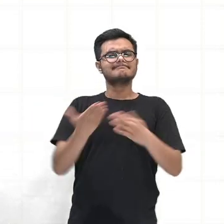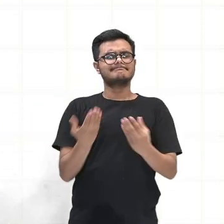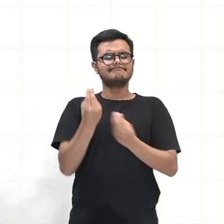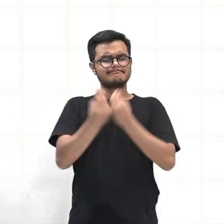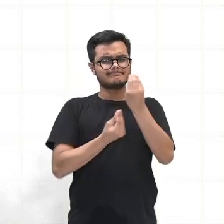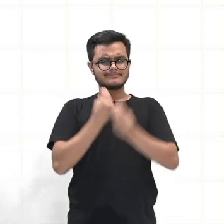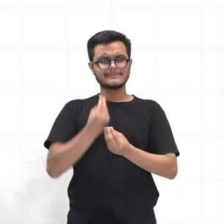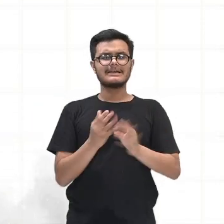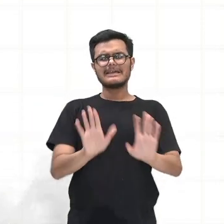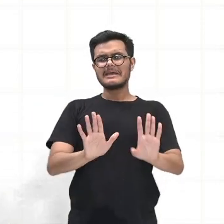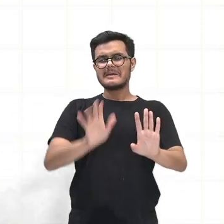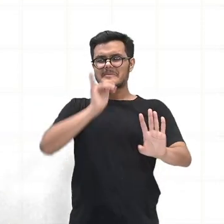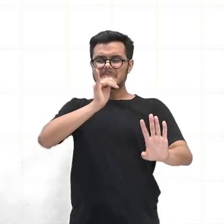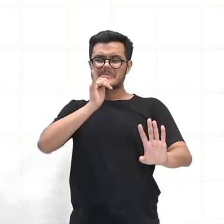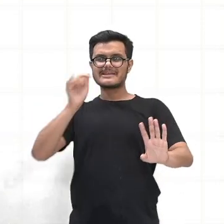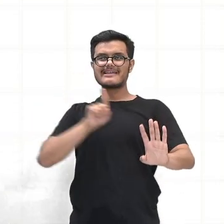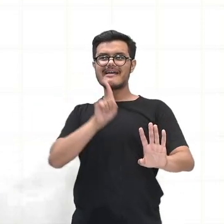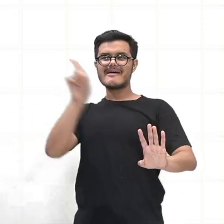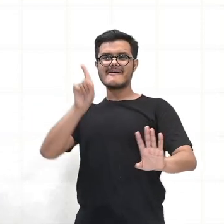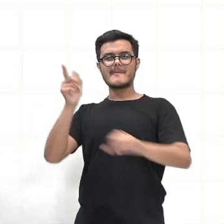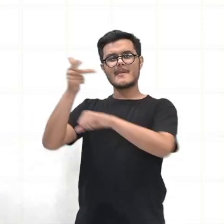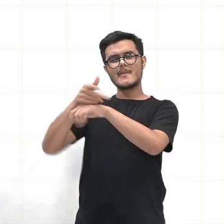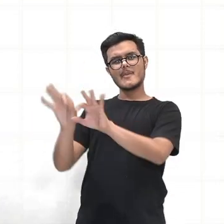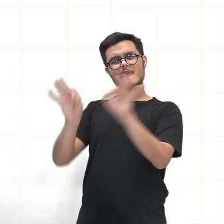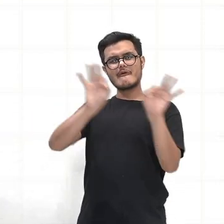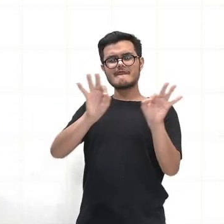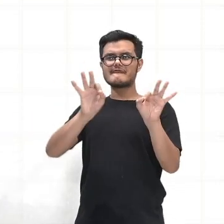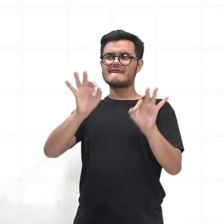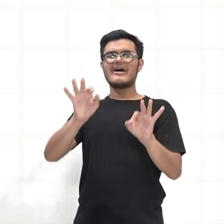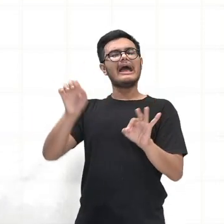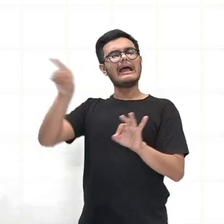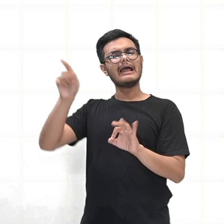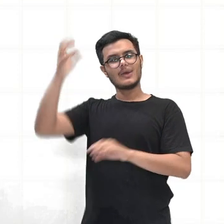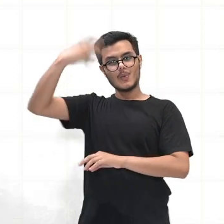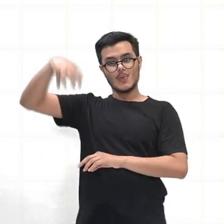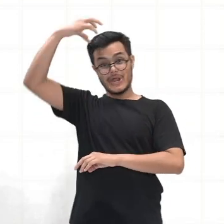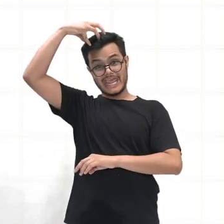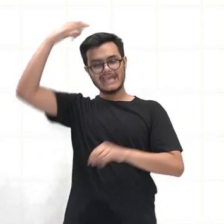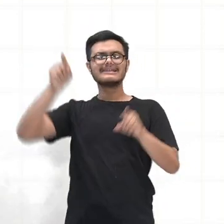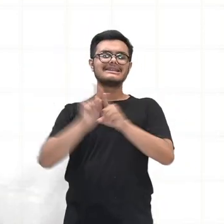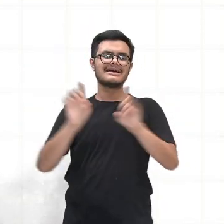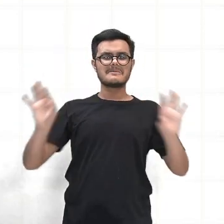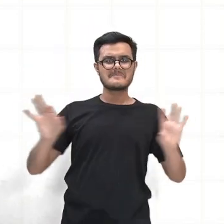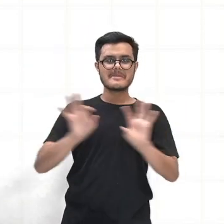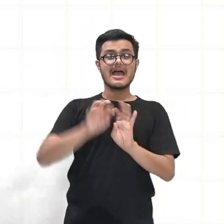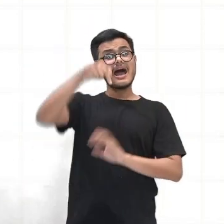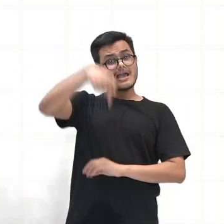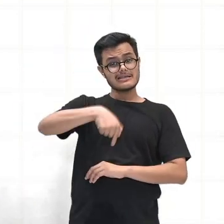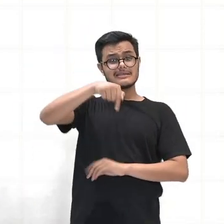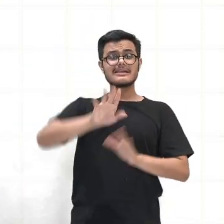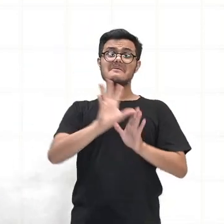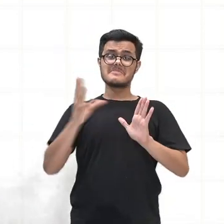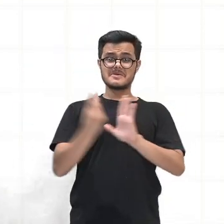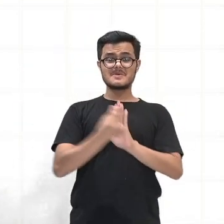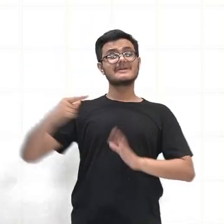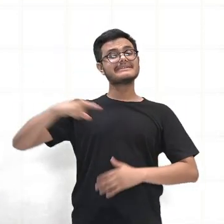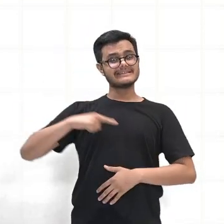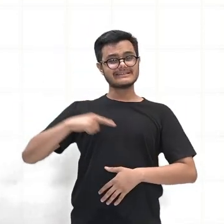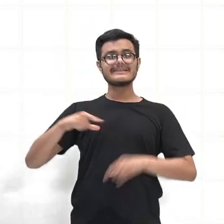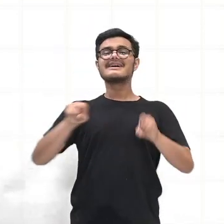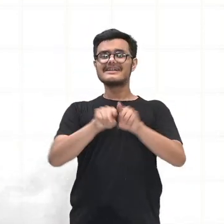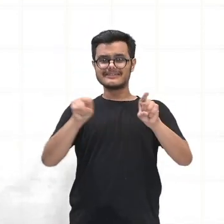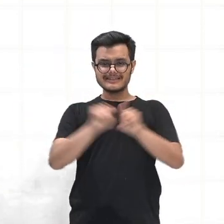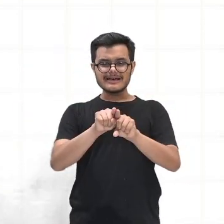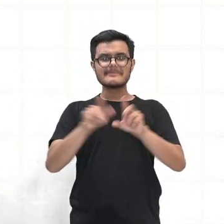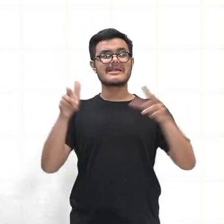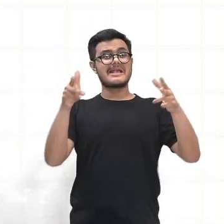em filmes da Europa, dos reinos que foram se consolidando na Europa. Aqui dentro da Amazônia a gente também via essas relações